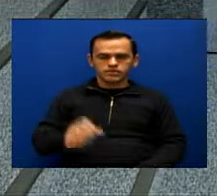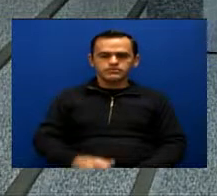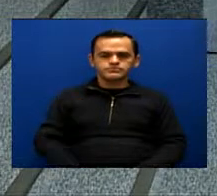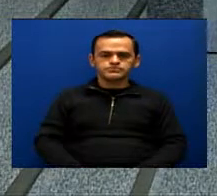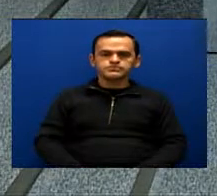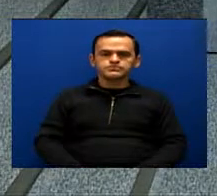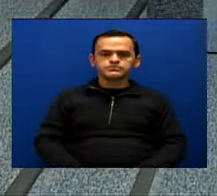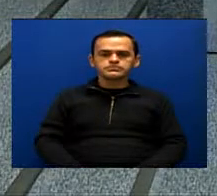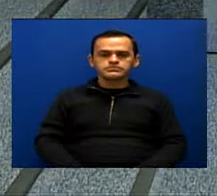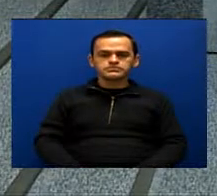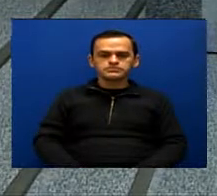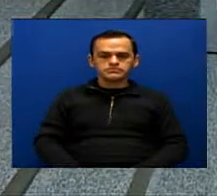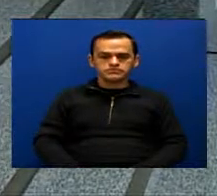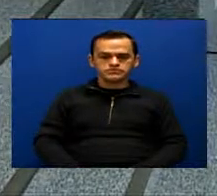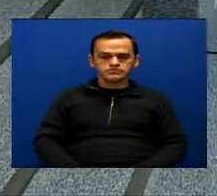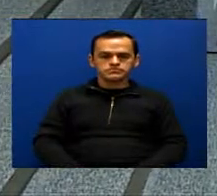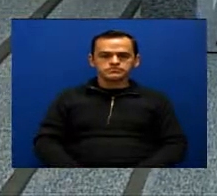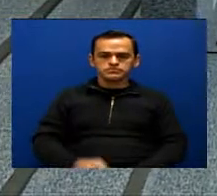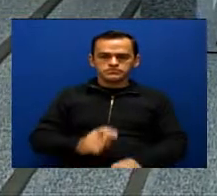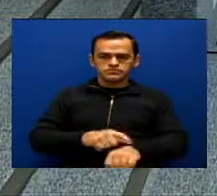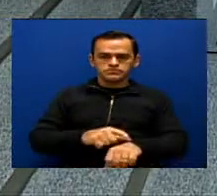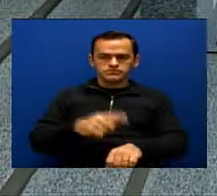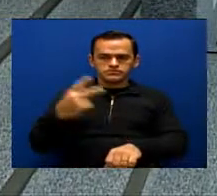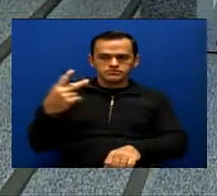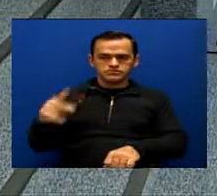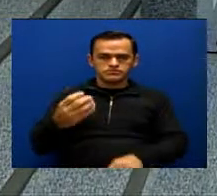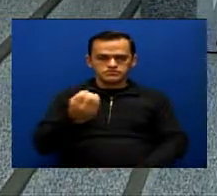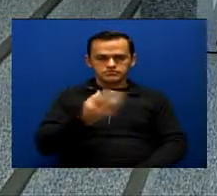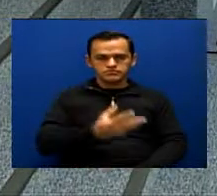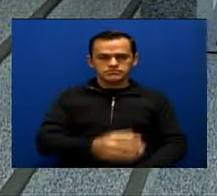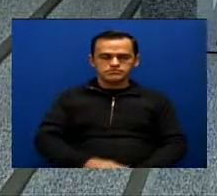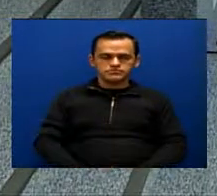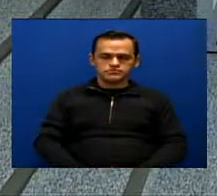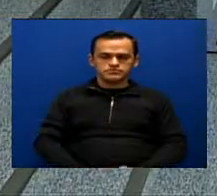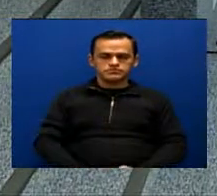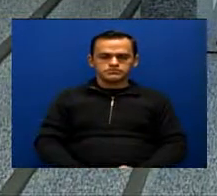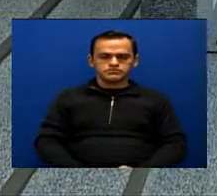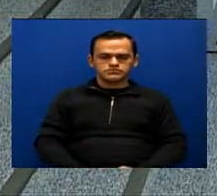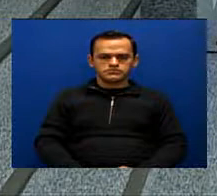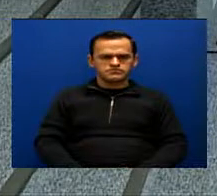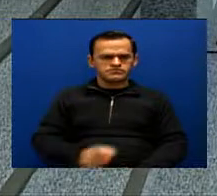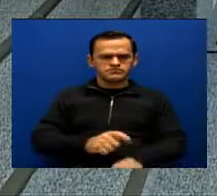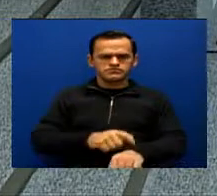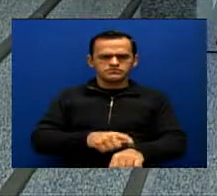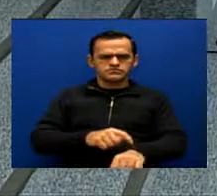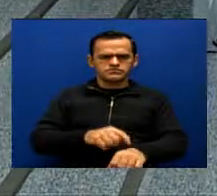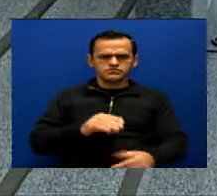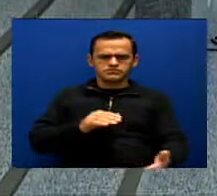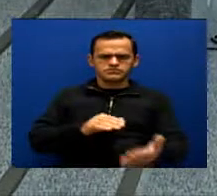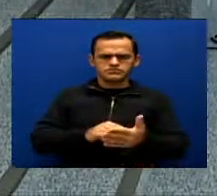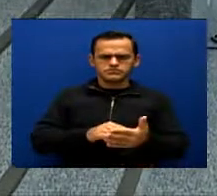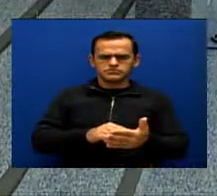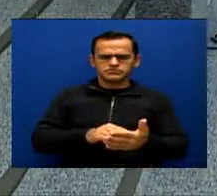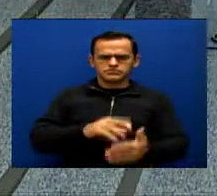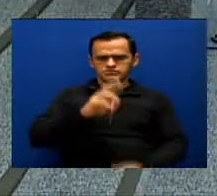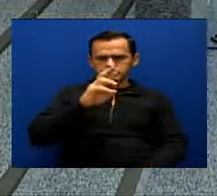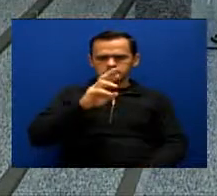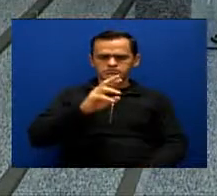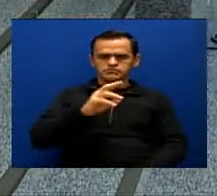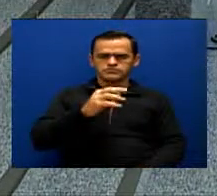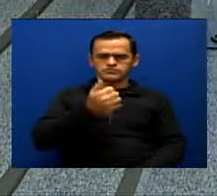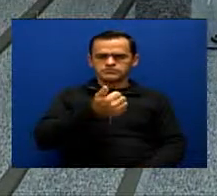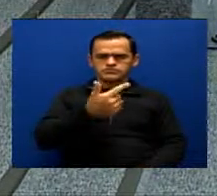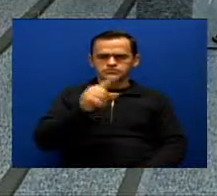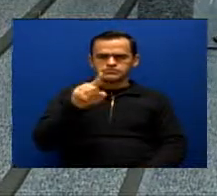Pode usar. O vereador Hudson cede também o tempo. Não, vereador Luiz. Mas tem tempo, é até meio-dia 15. Tem tempo, é até meio-dia 15. Eu só